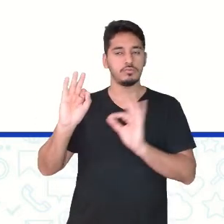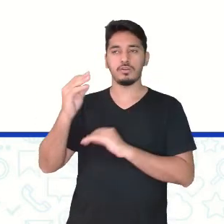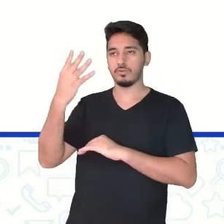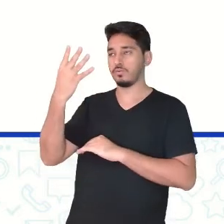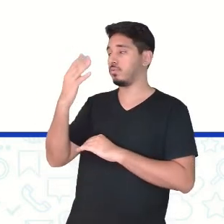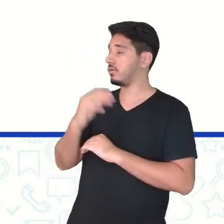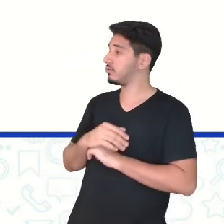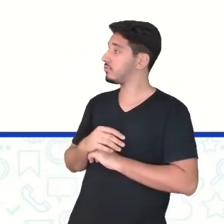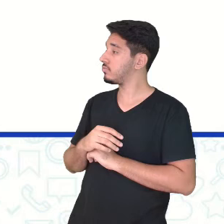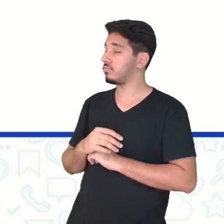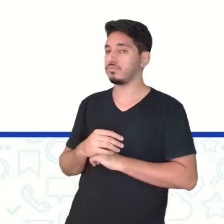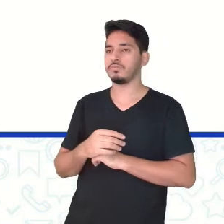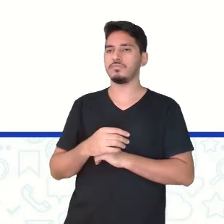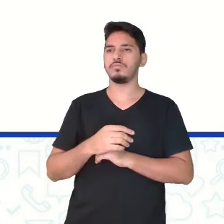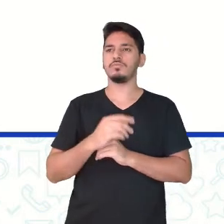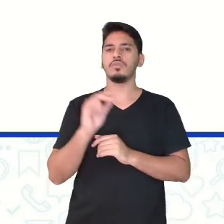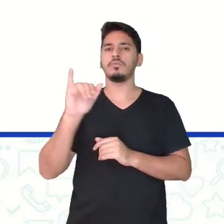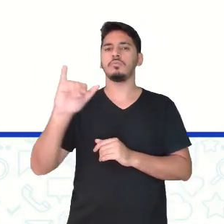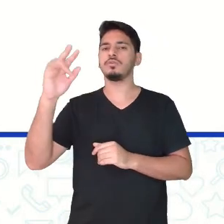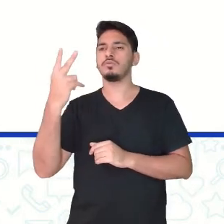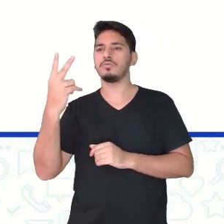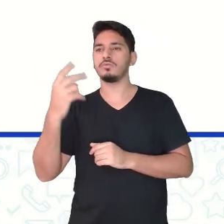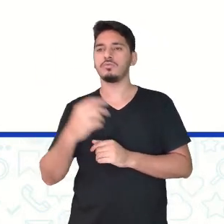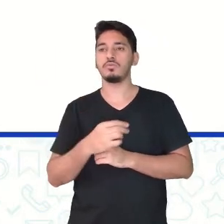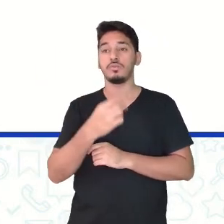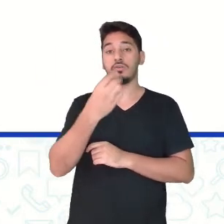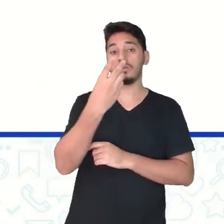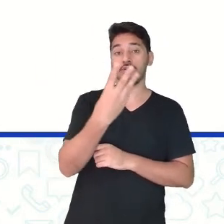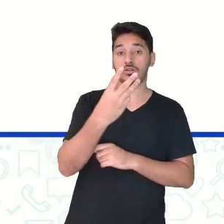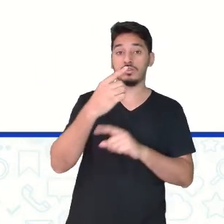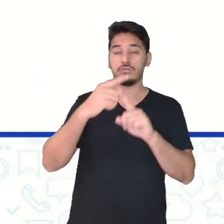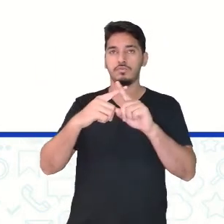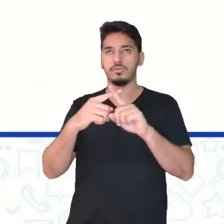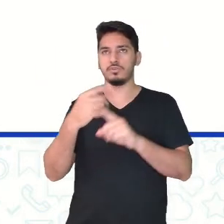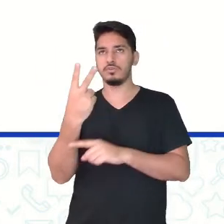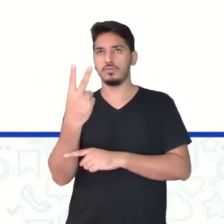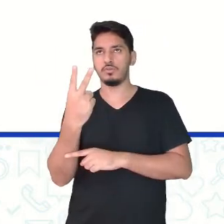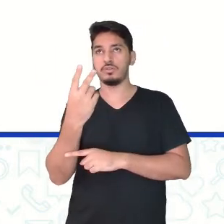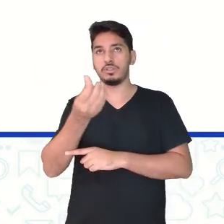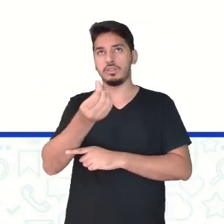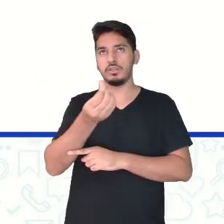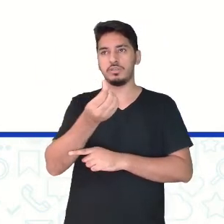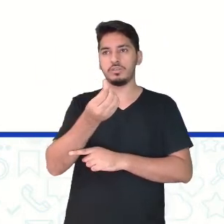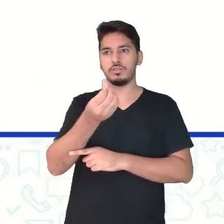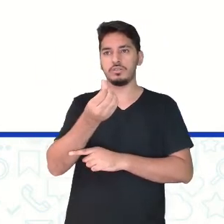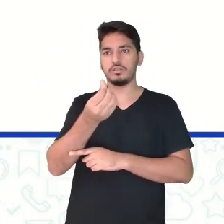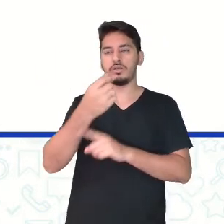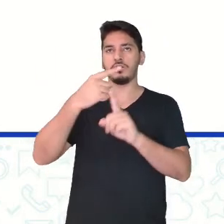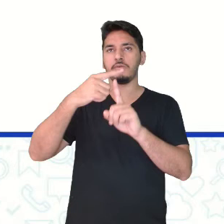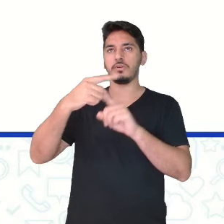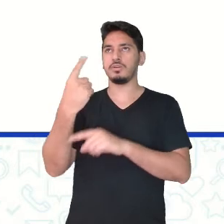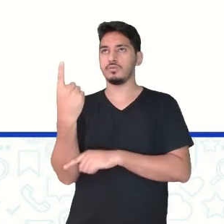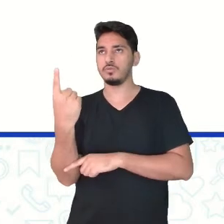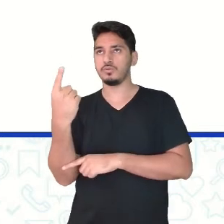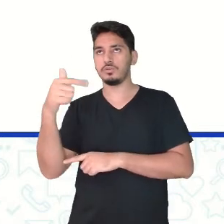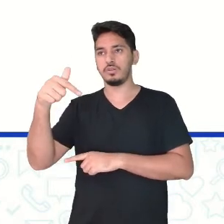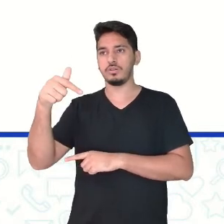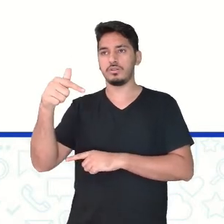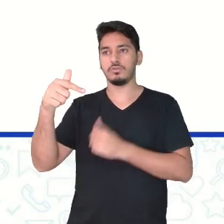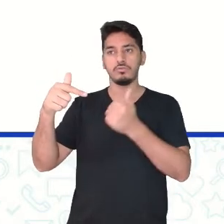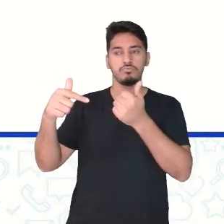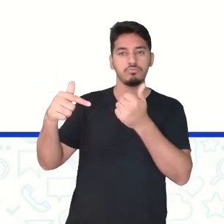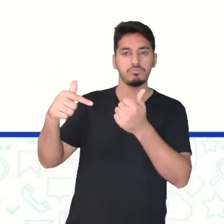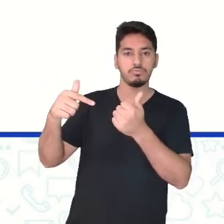bateu. 4 palitos. A figura 2. 3 vezes 2, 6. N é igual a 2. Mais 1, 7.